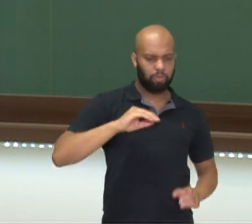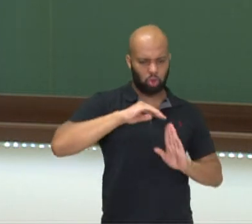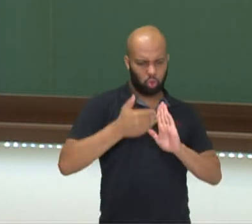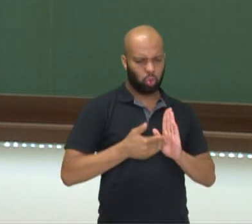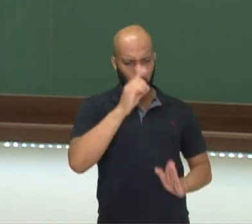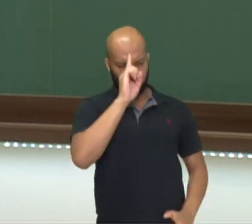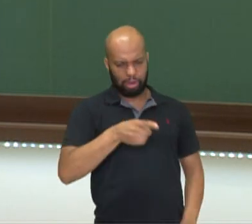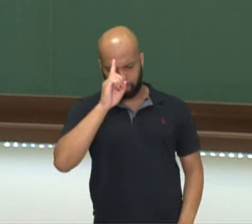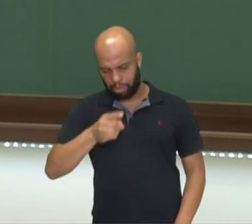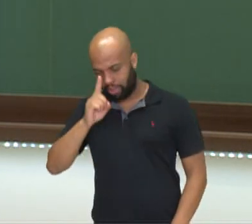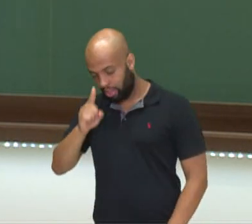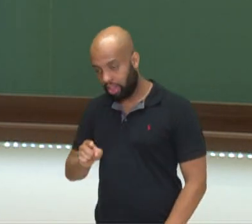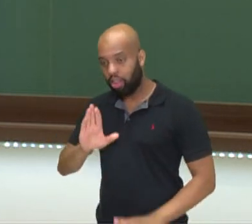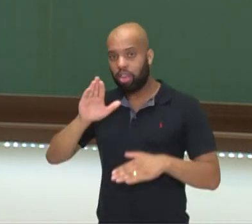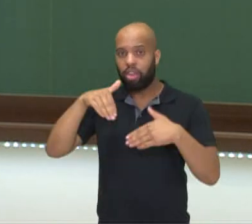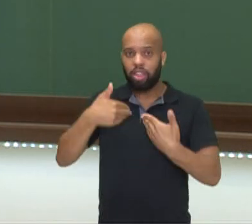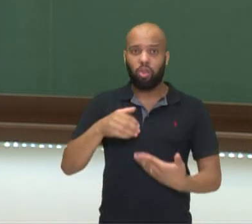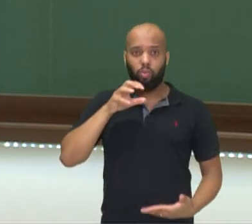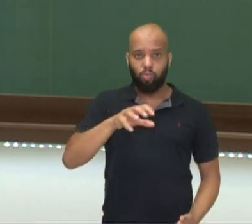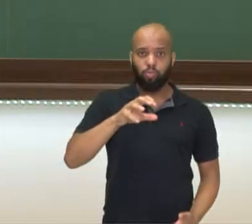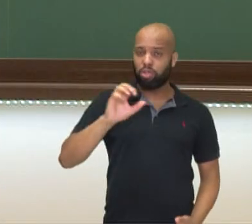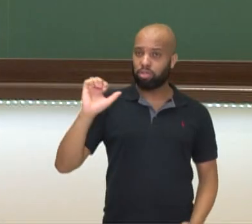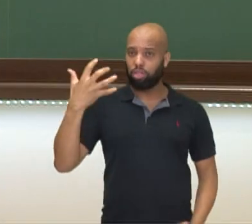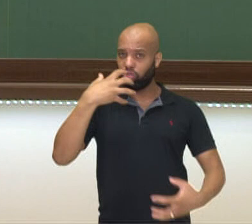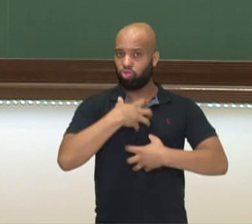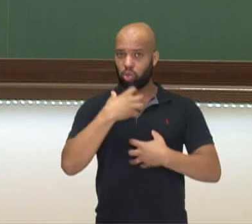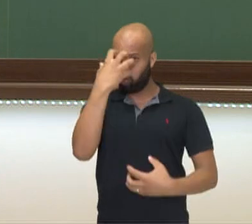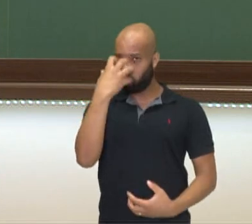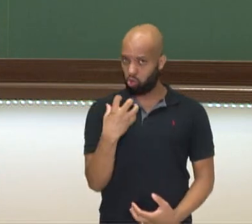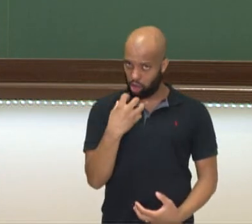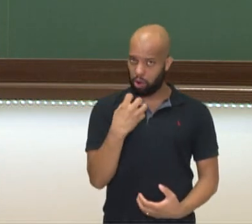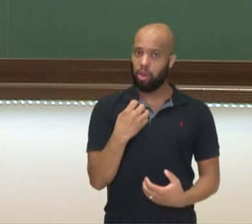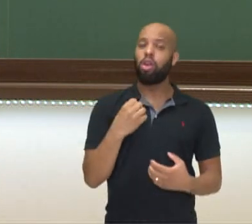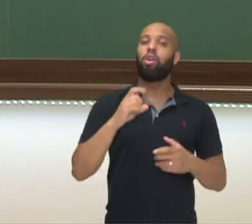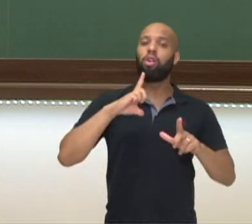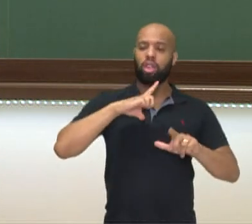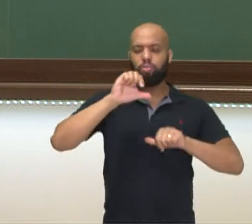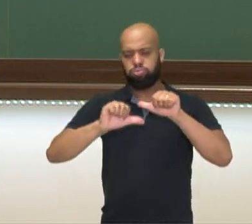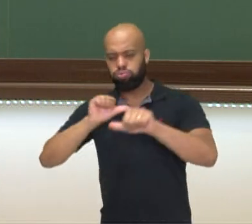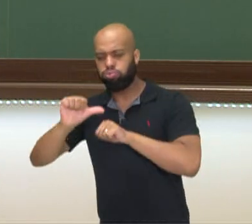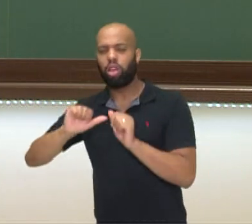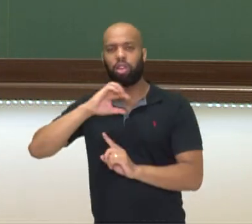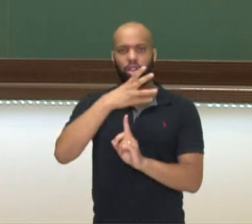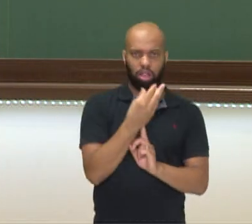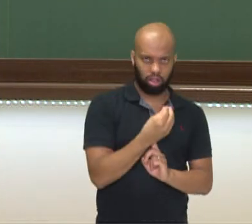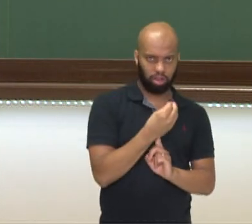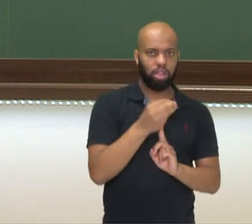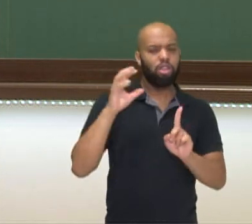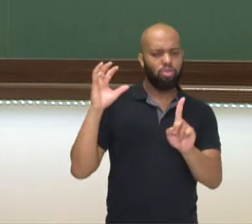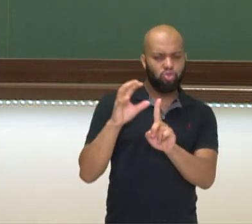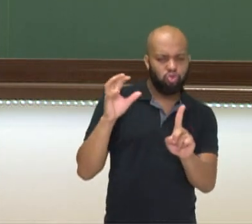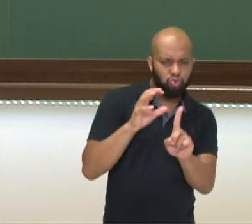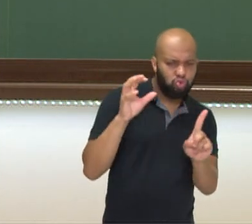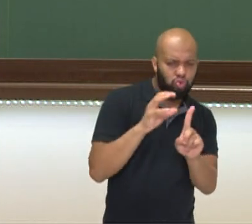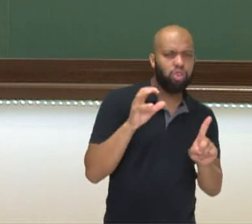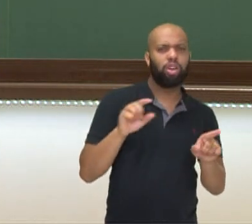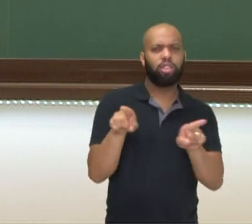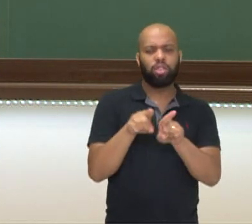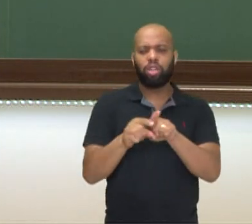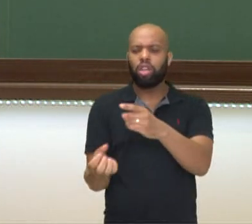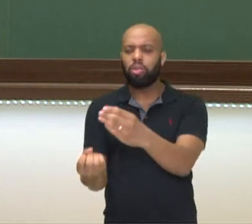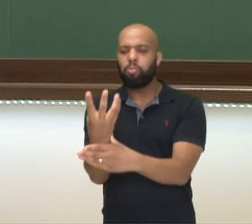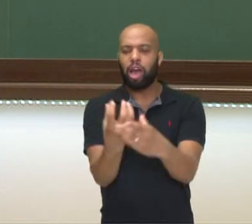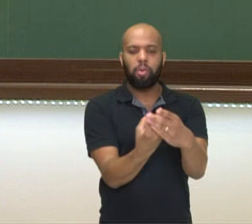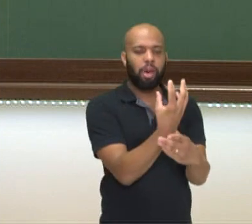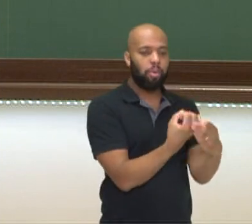aconteceu de maneira extremamente severa e modificou muito o cenário artístico, movimentou muito. Isso influenciou o surgimento